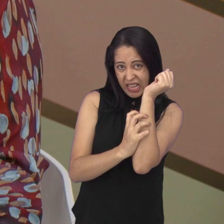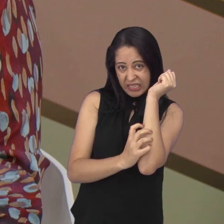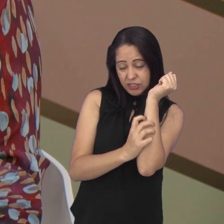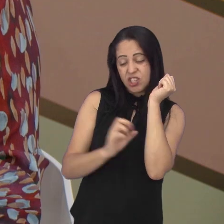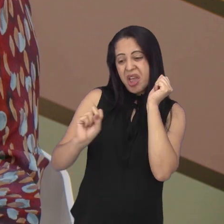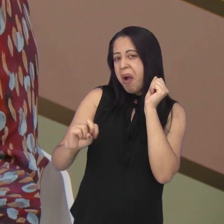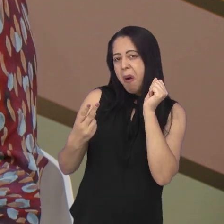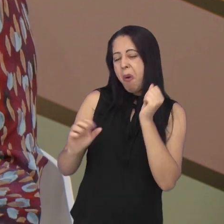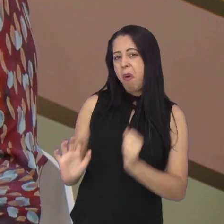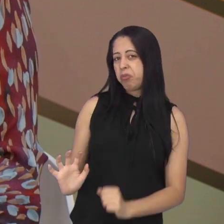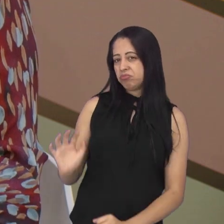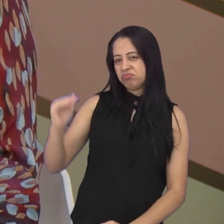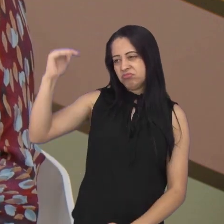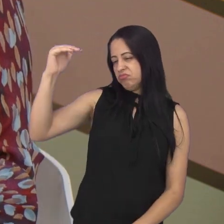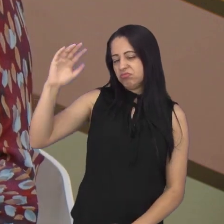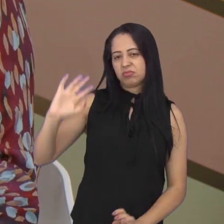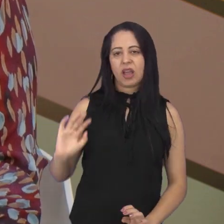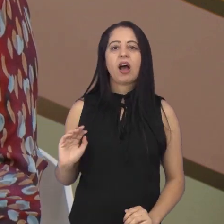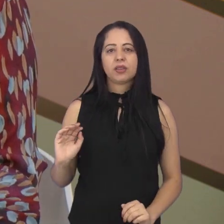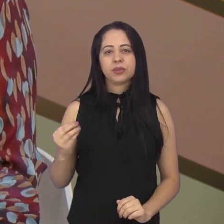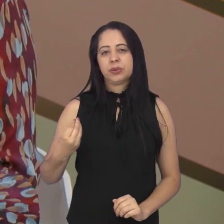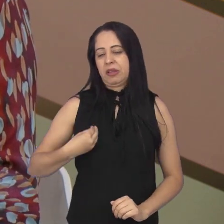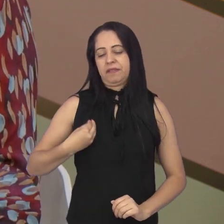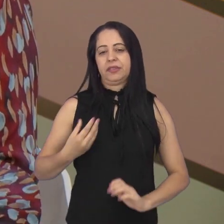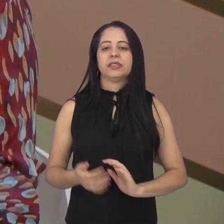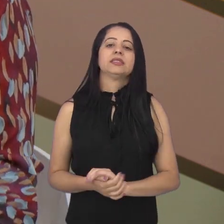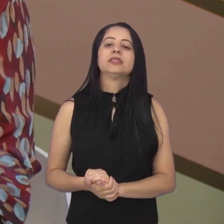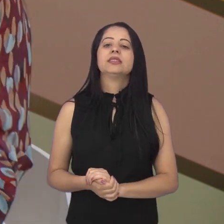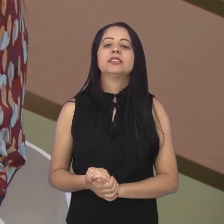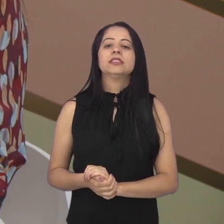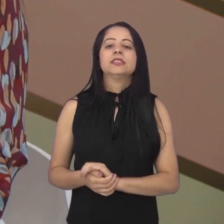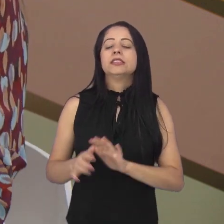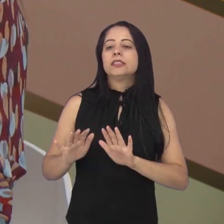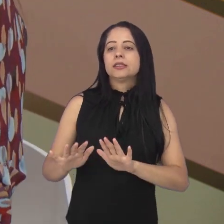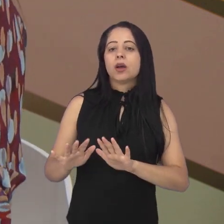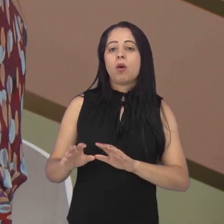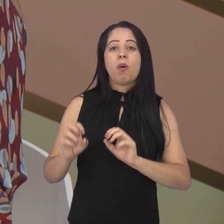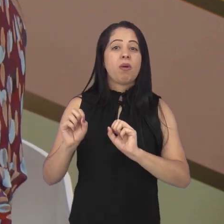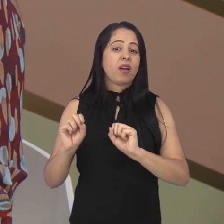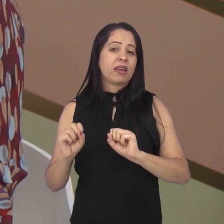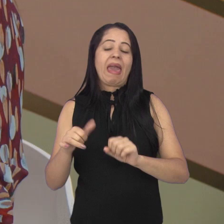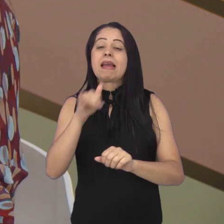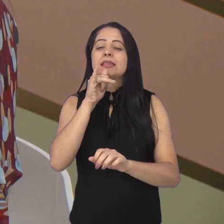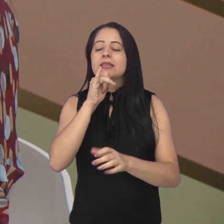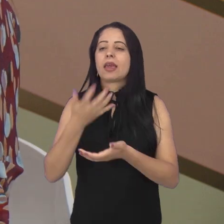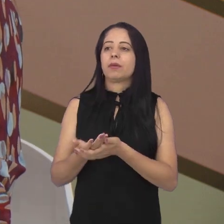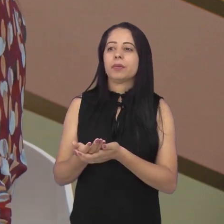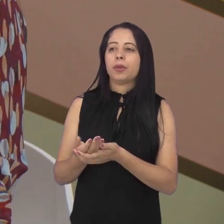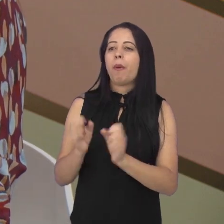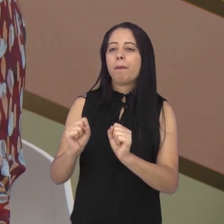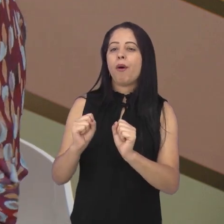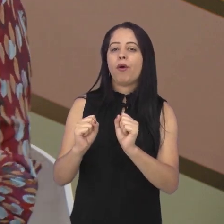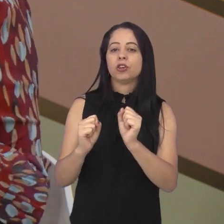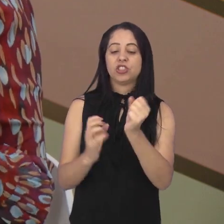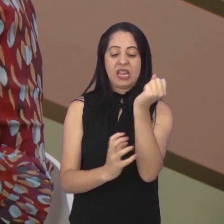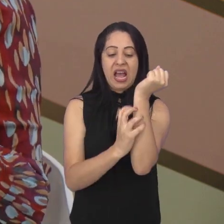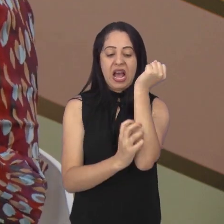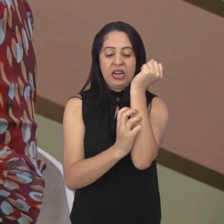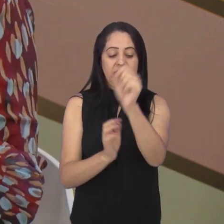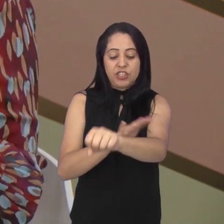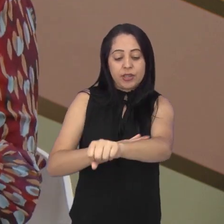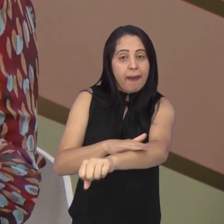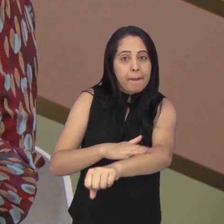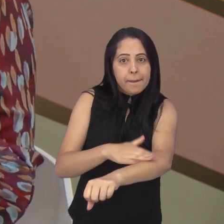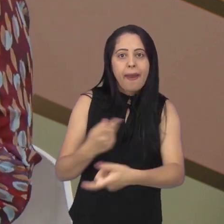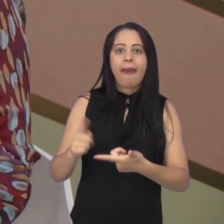longo do nosso crescimento, desenvolvendo na vida adulta, em locais diferentes. Então, por exemplo, a gente pode ter alergia na pele, a